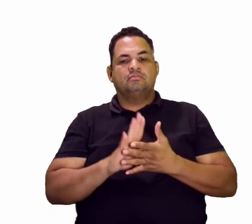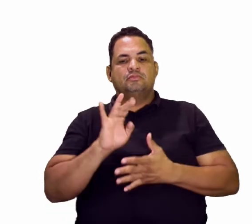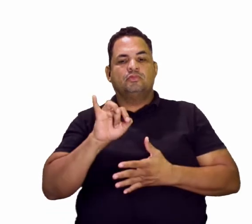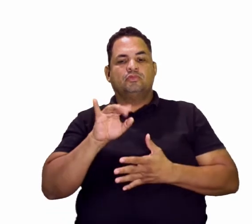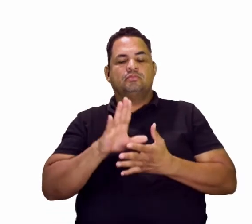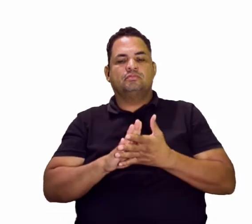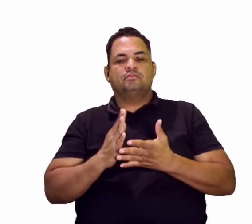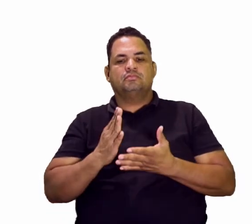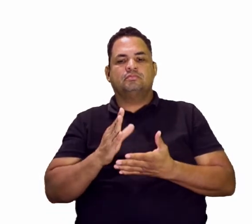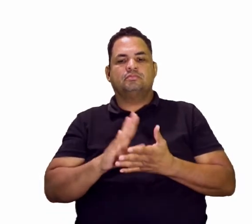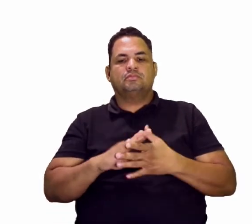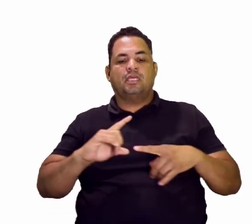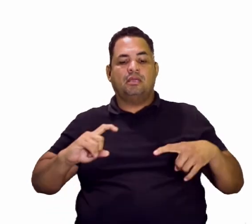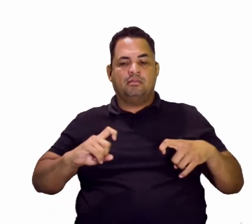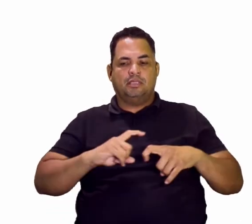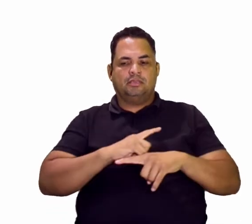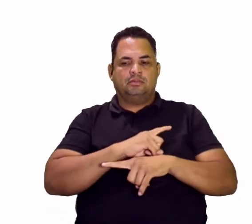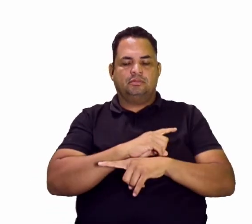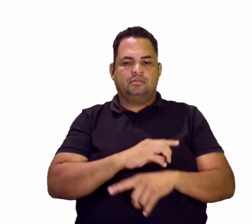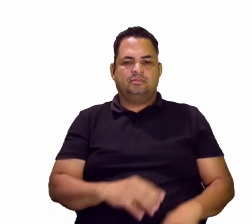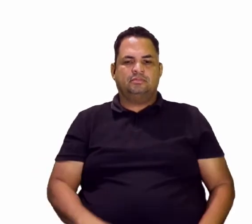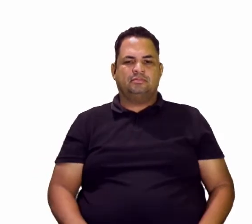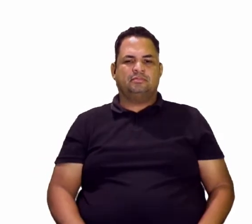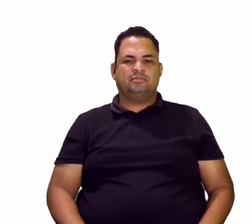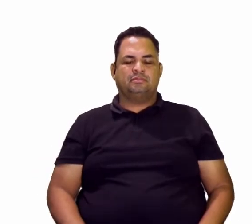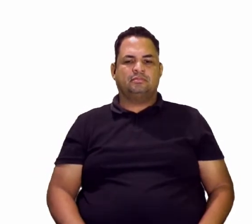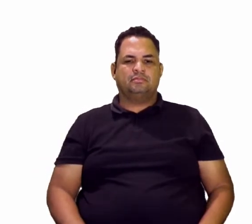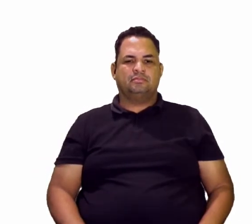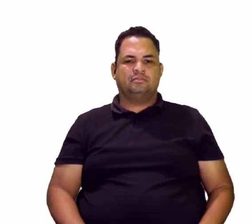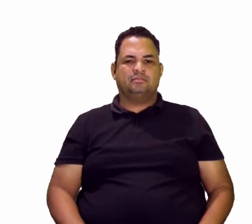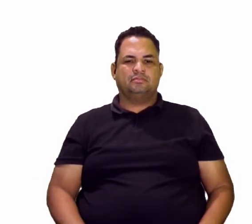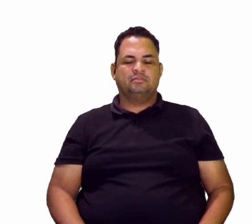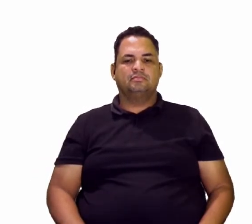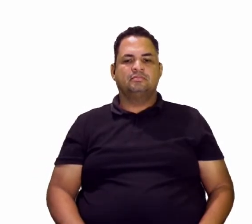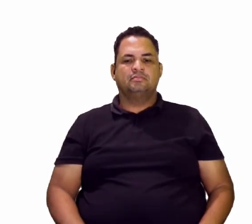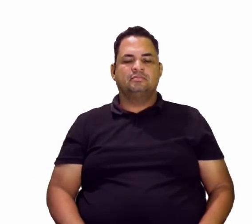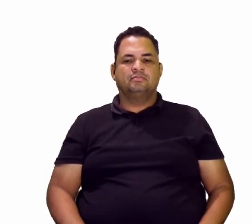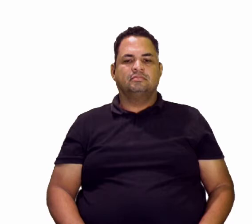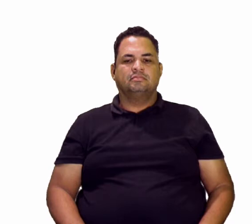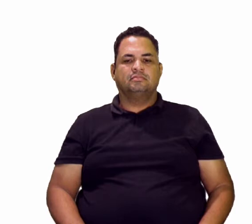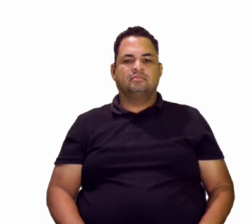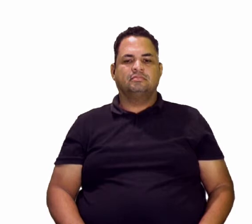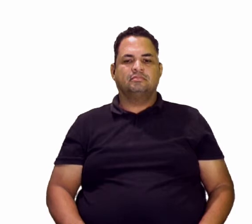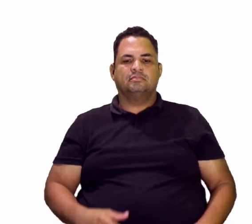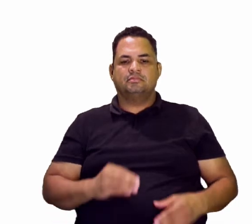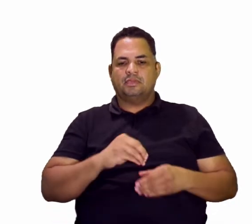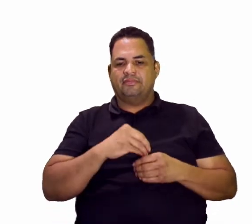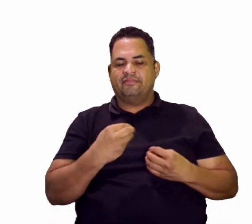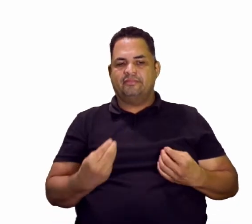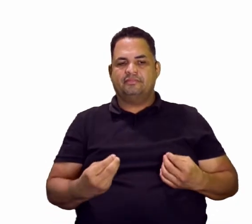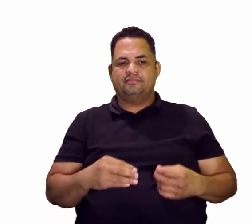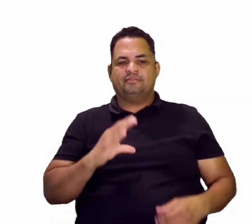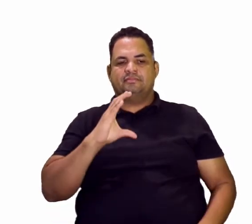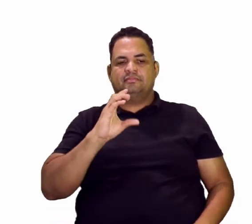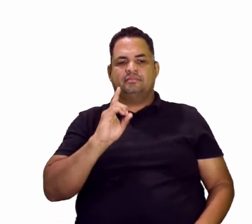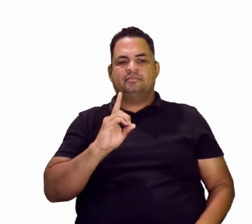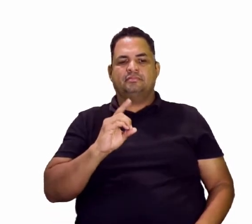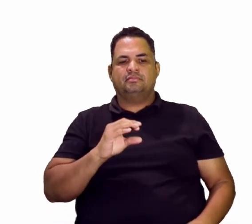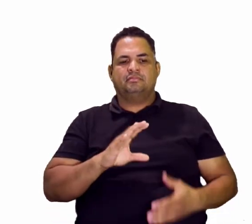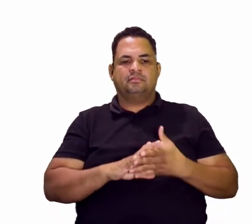uma bactéria, né? Então, também não entra. Letra